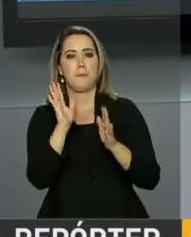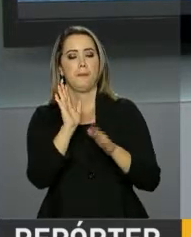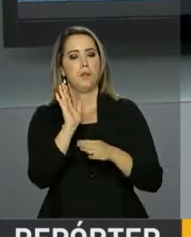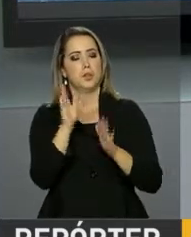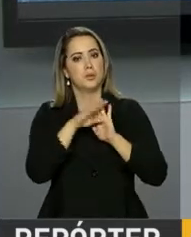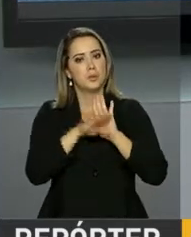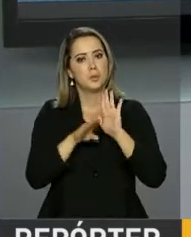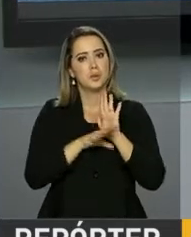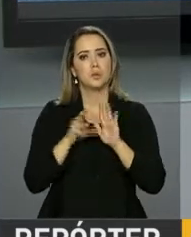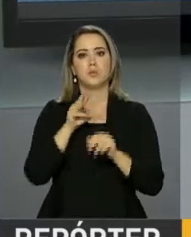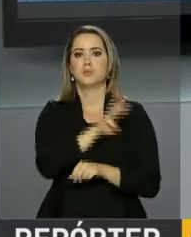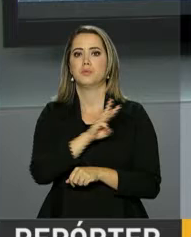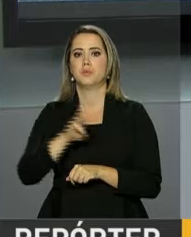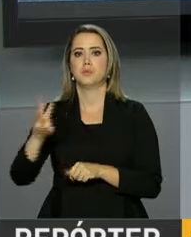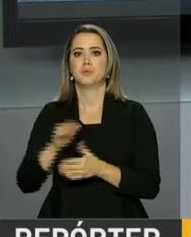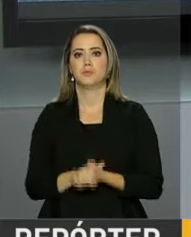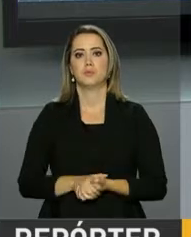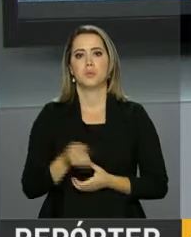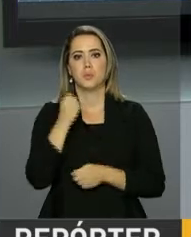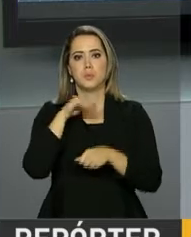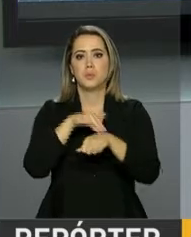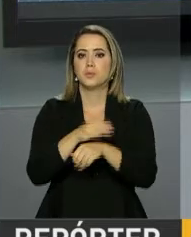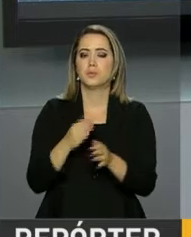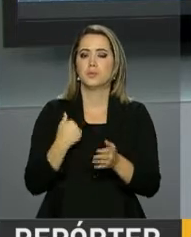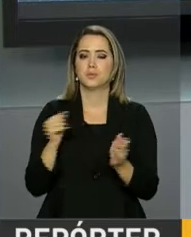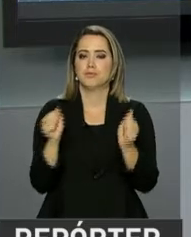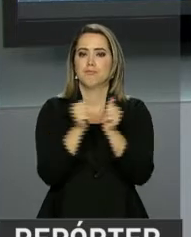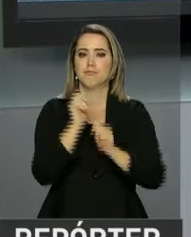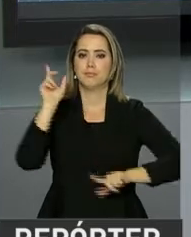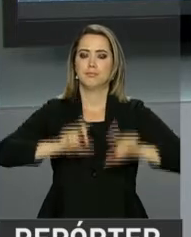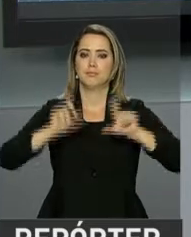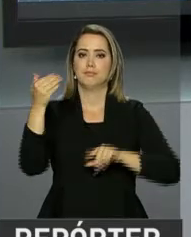nossa programação toda na internet. Uma boa noite para você e continue com a